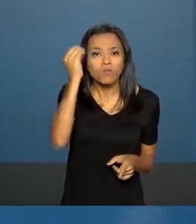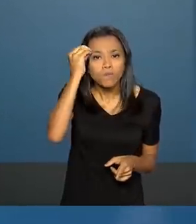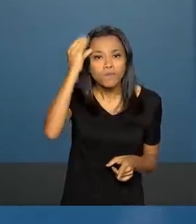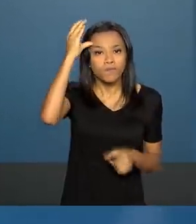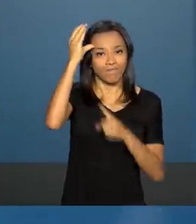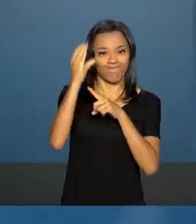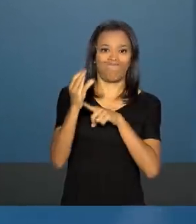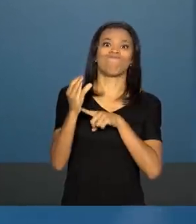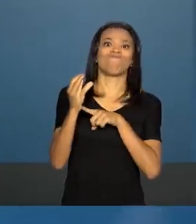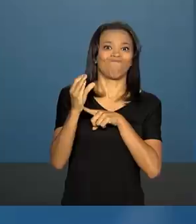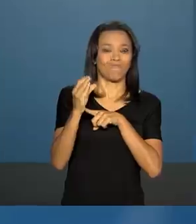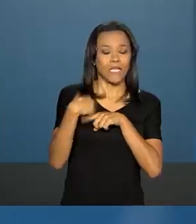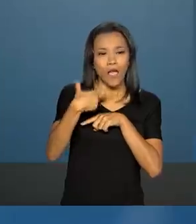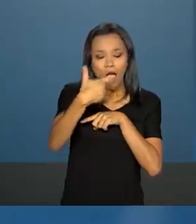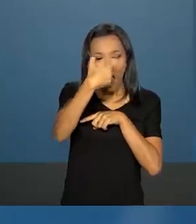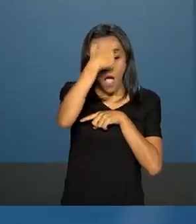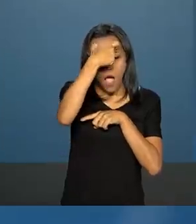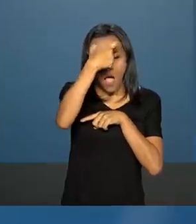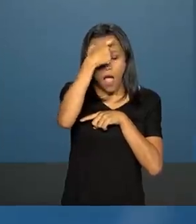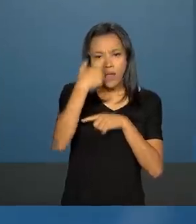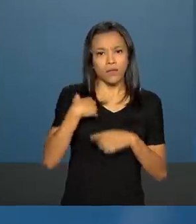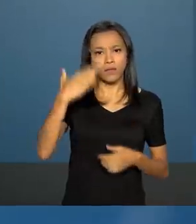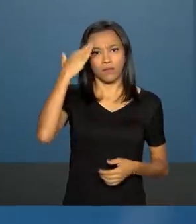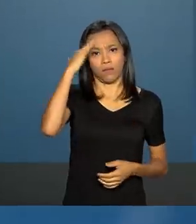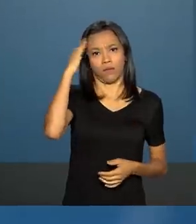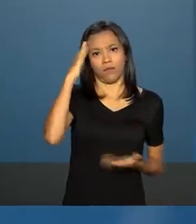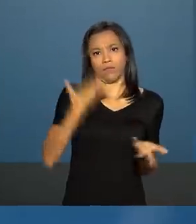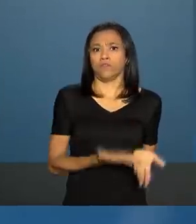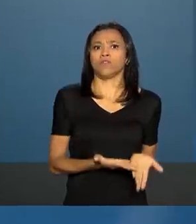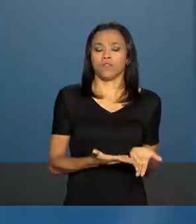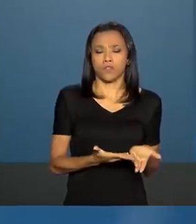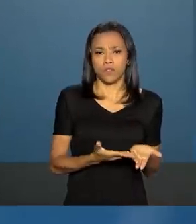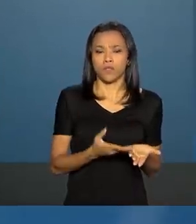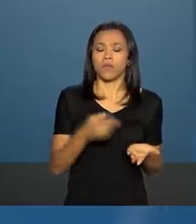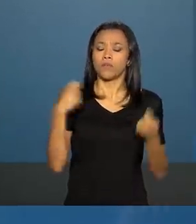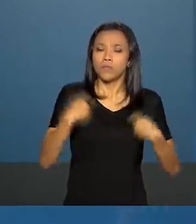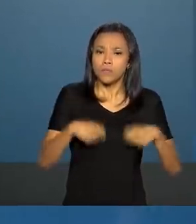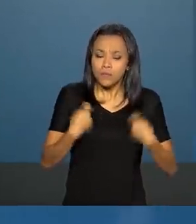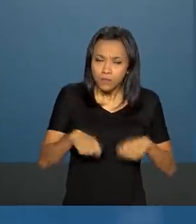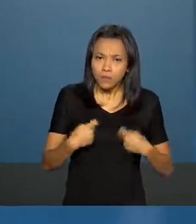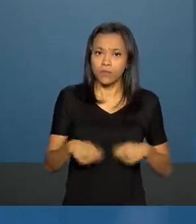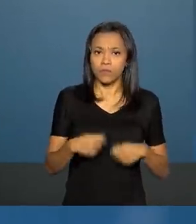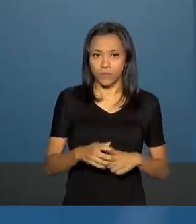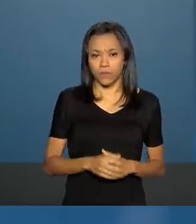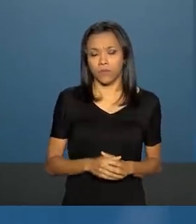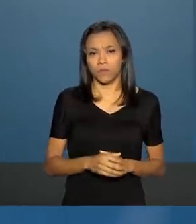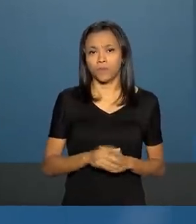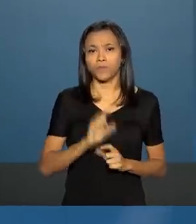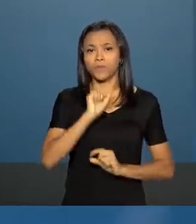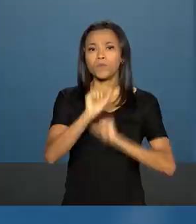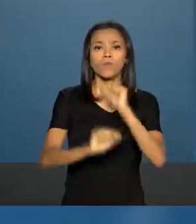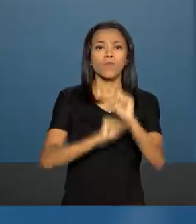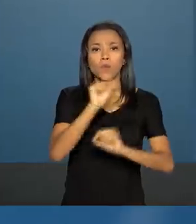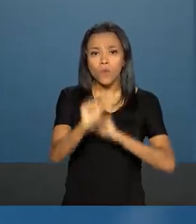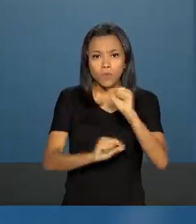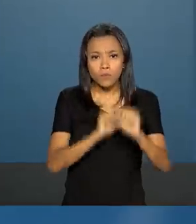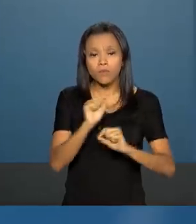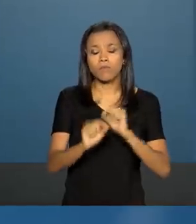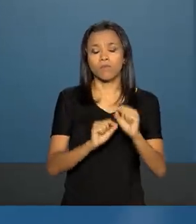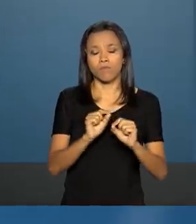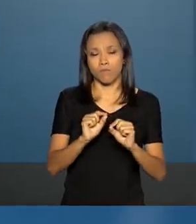E ele passa de entendimento de todos nós. Temos que resgatar a função